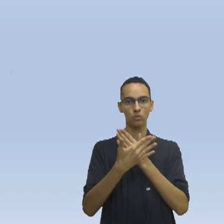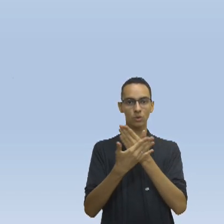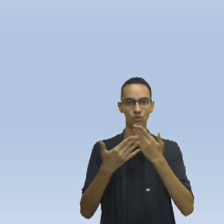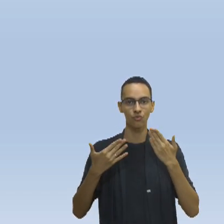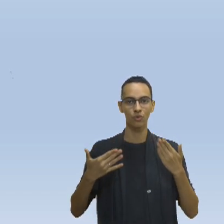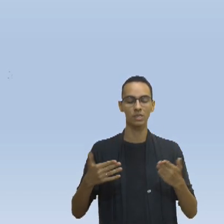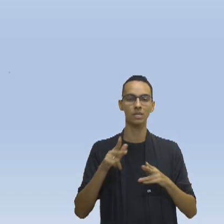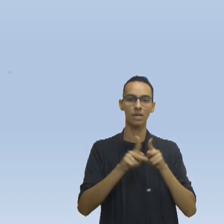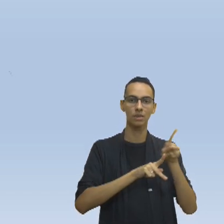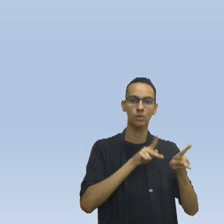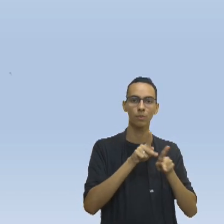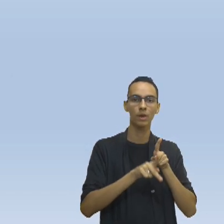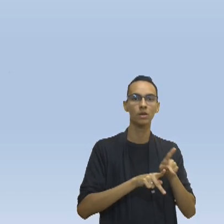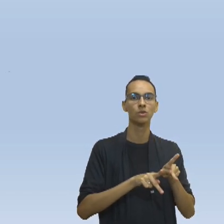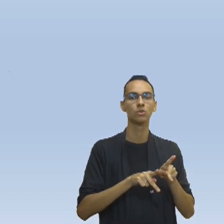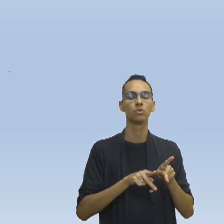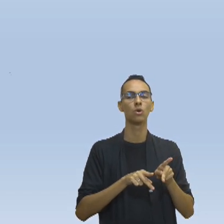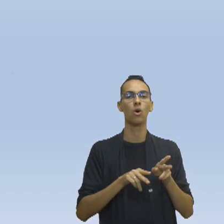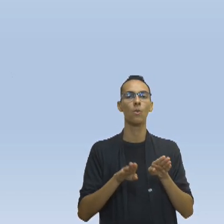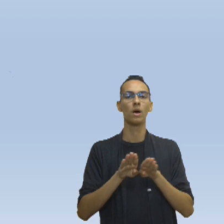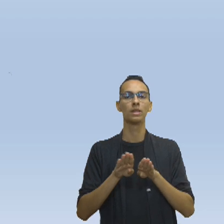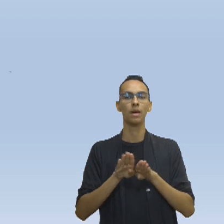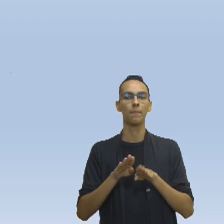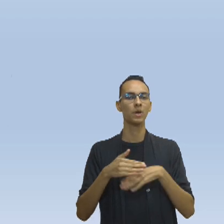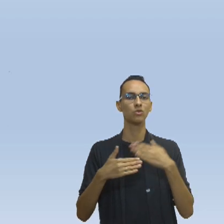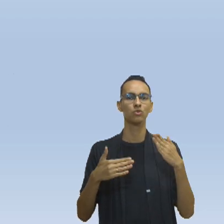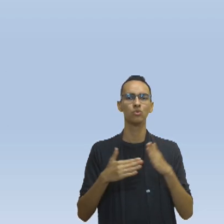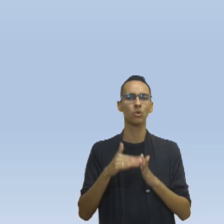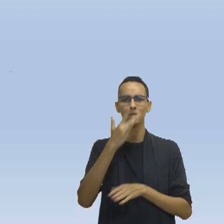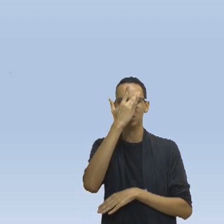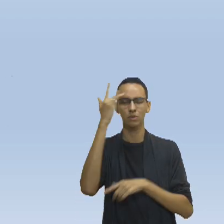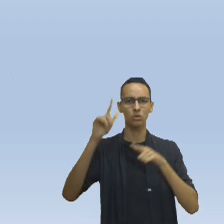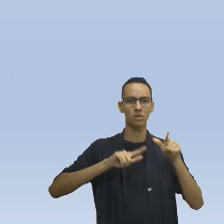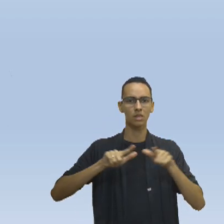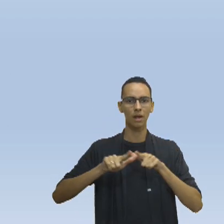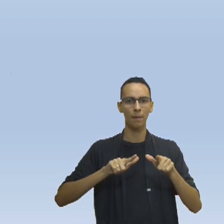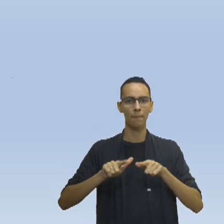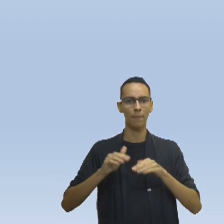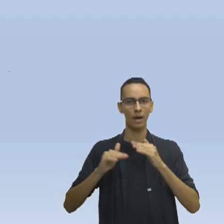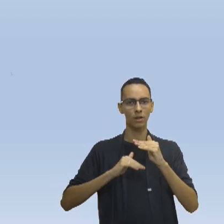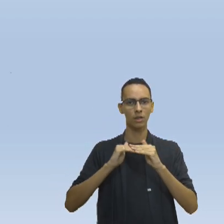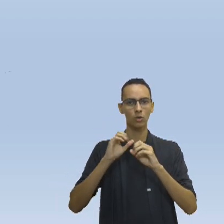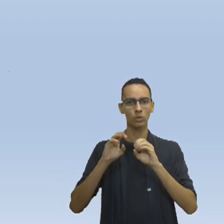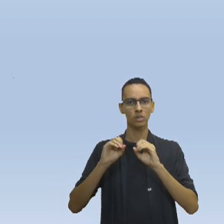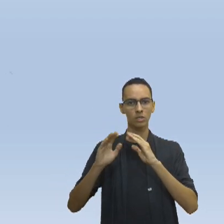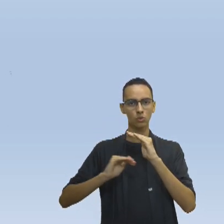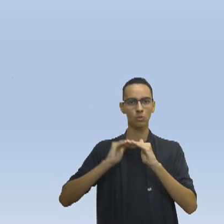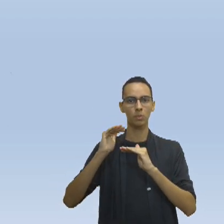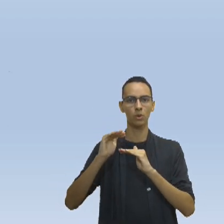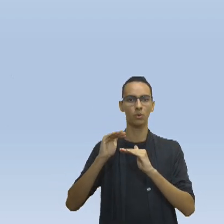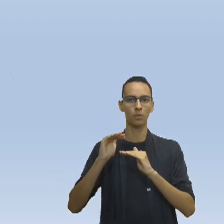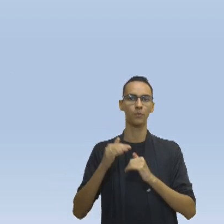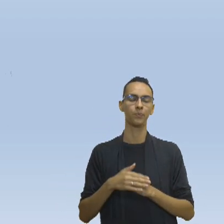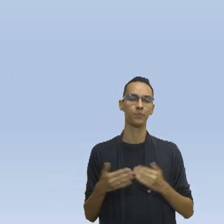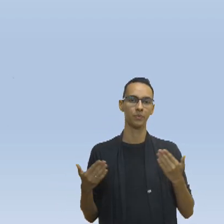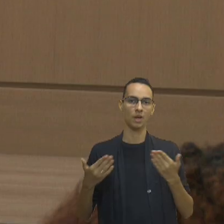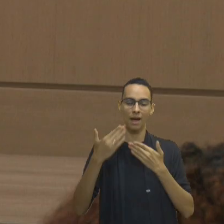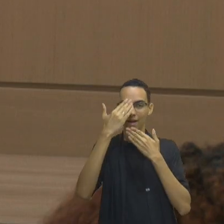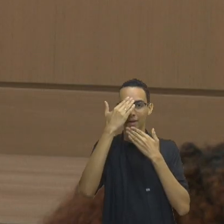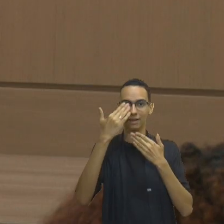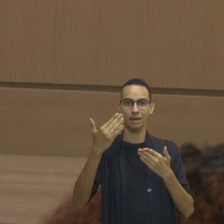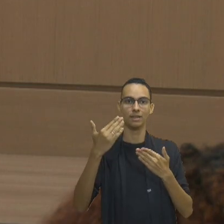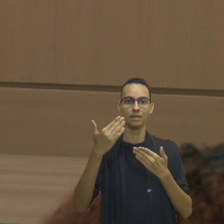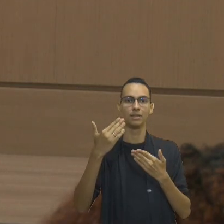só da UFA, mas de toda a rede de instituições federais do ensino superior. Então é isso que eu queria apresentar para vocês e